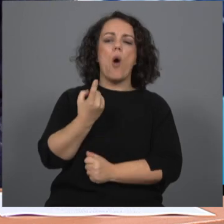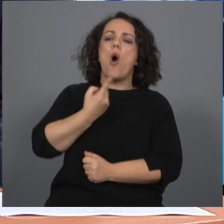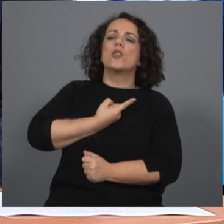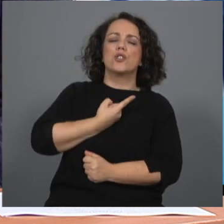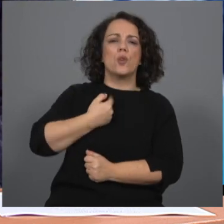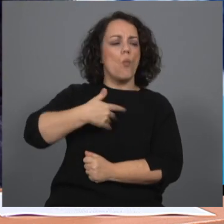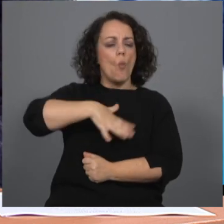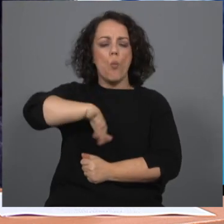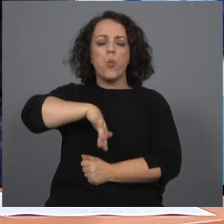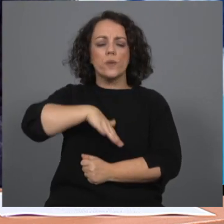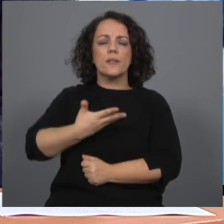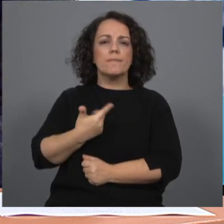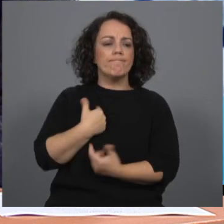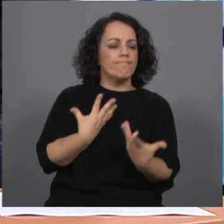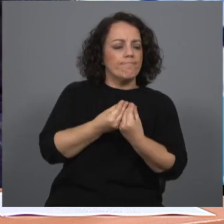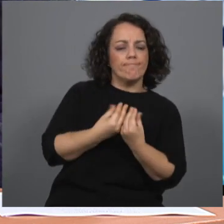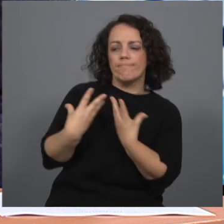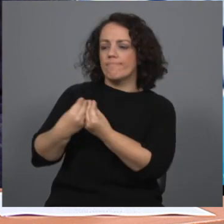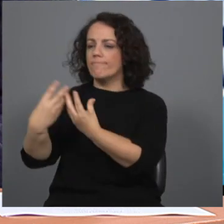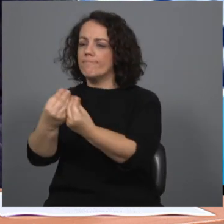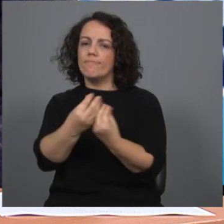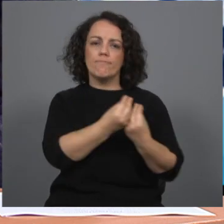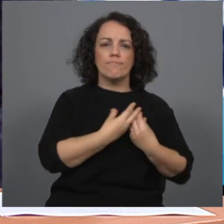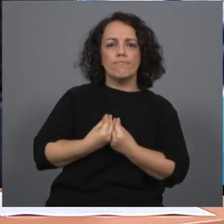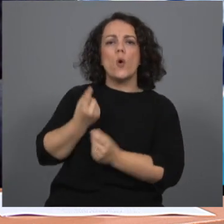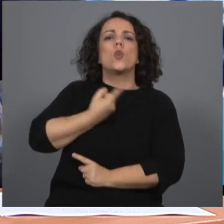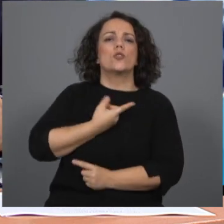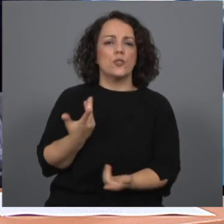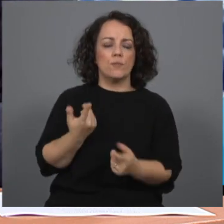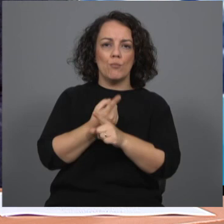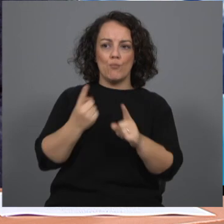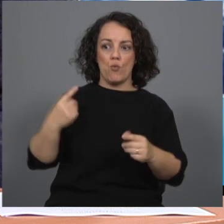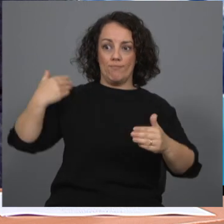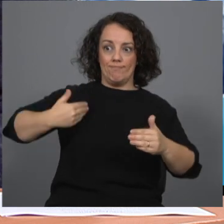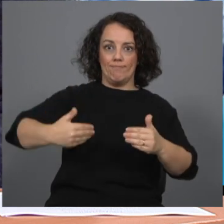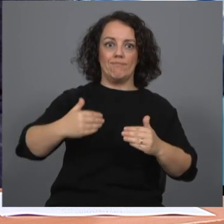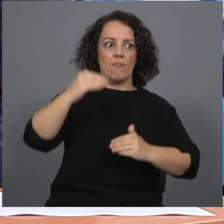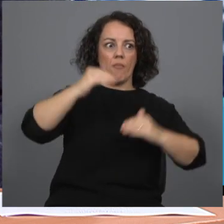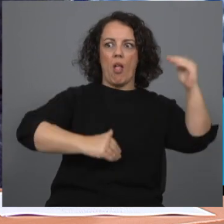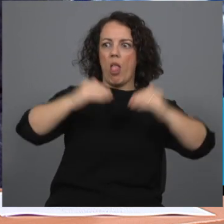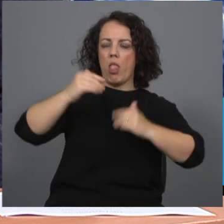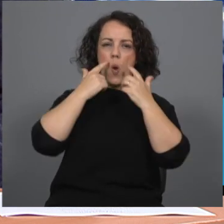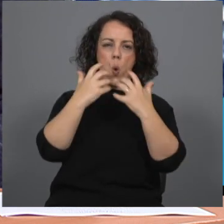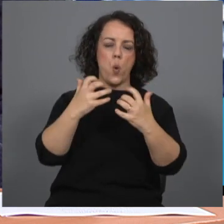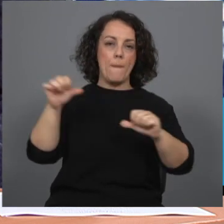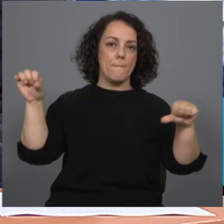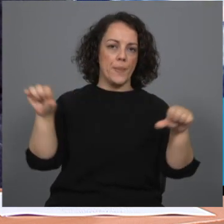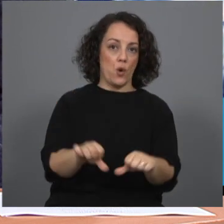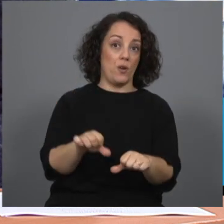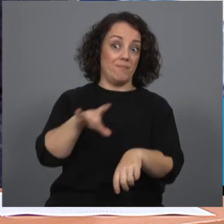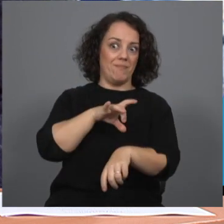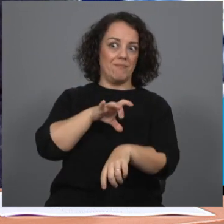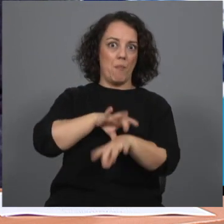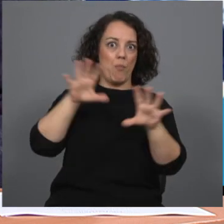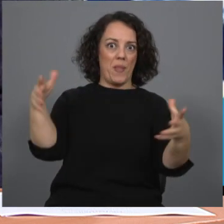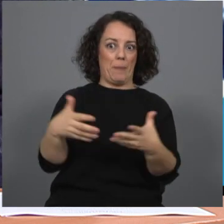estamos, ou seja, as desigualdades acentuaram-se ao longo deste tempo de pandemia e,